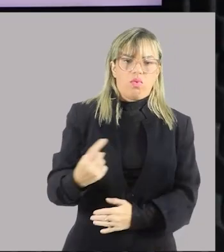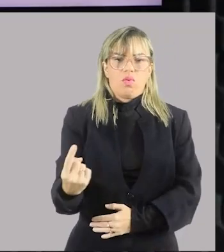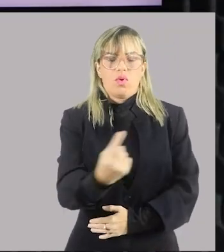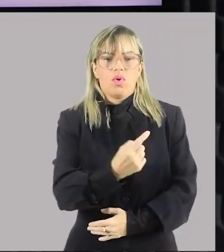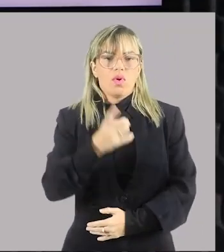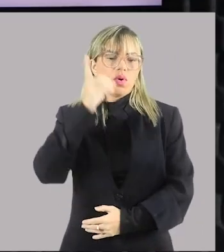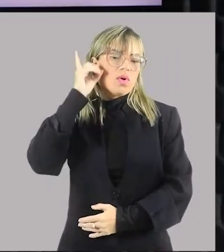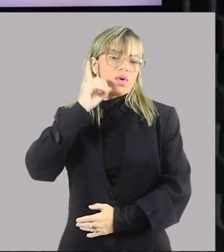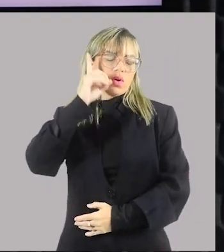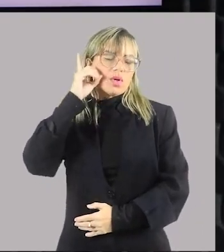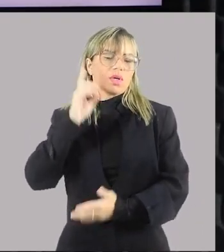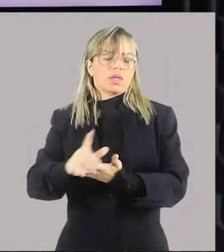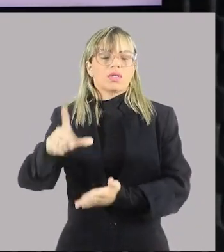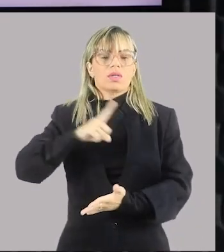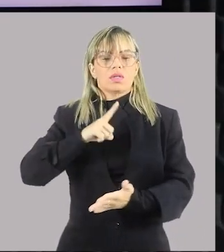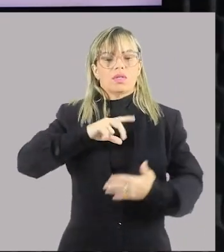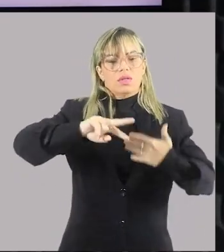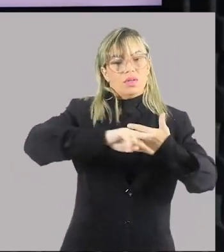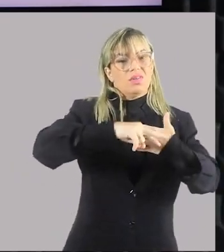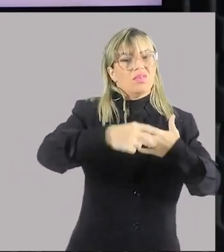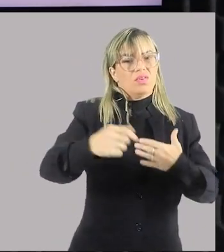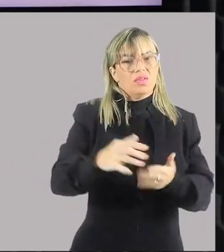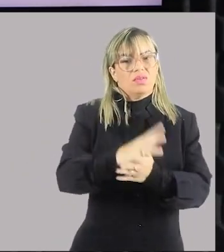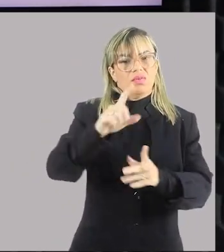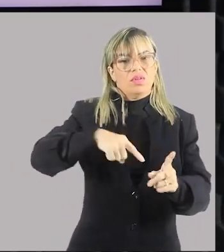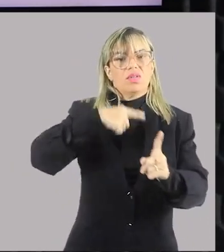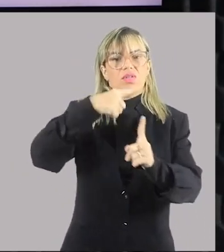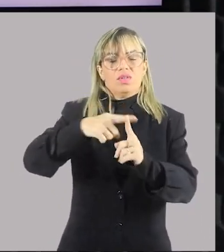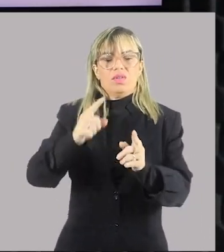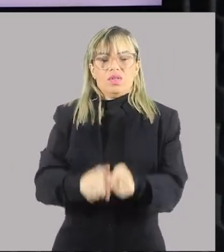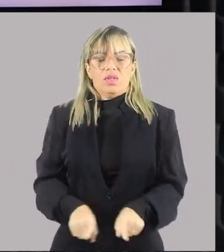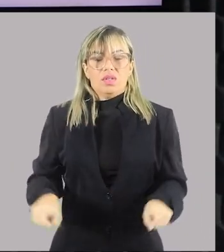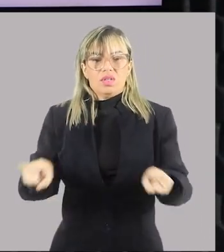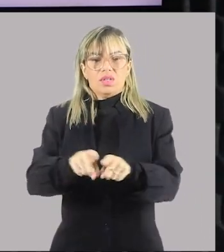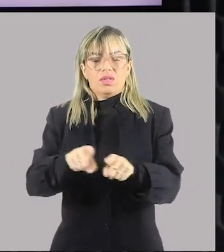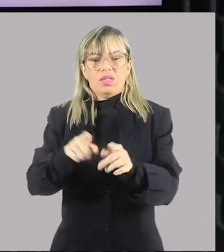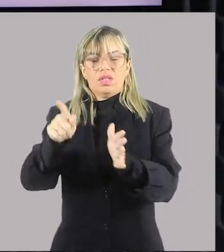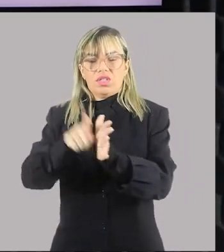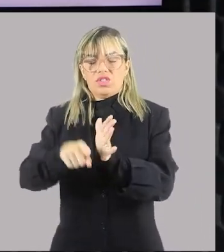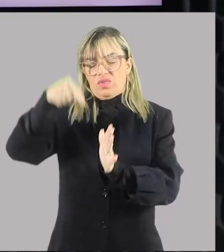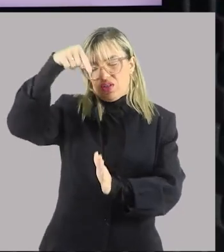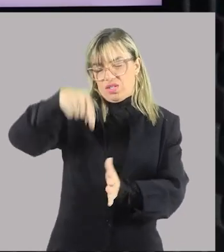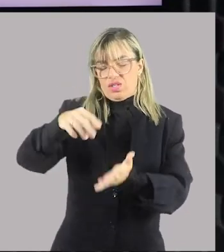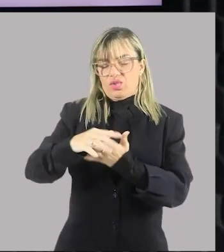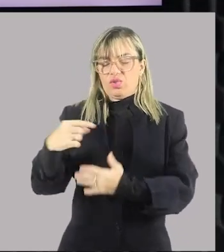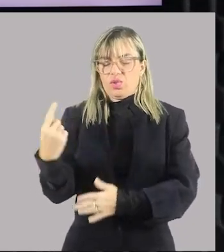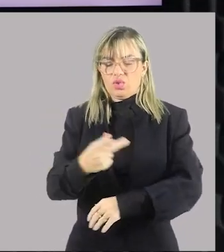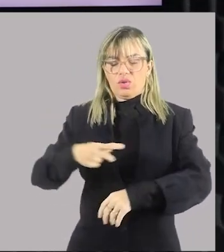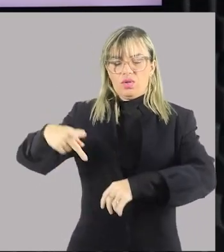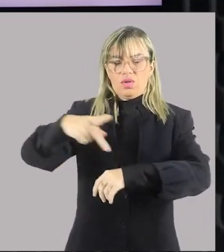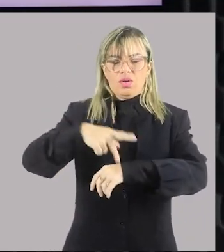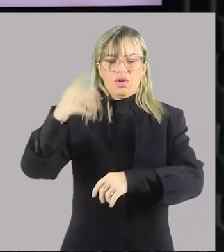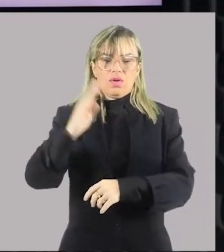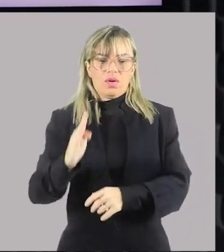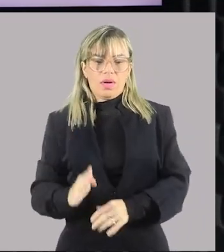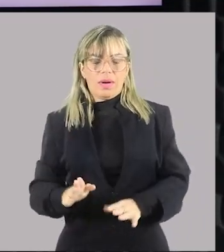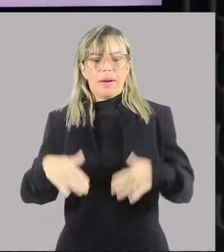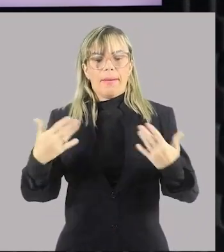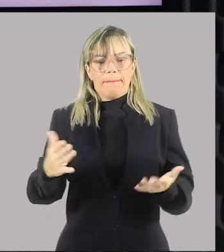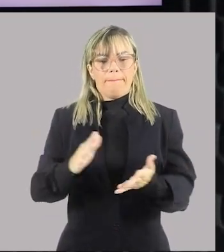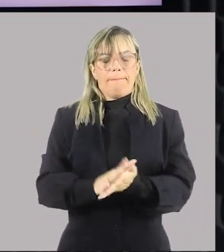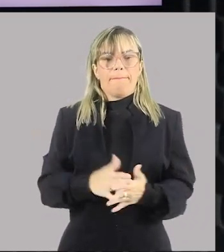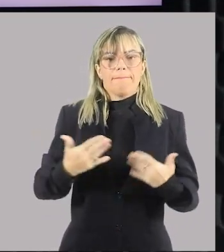surtiu efeitos, tanto de forma positiva quanto de forma negativa para o Brasil. E eu costumo dizer, né, até de uma forma